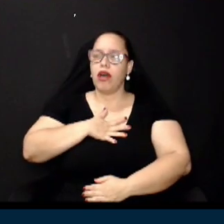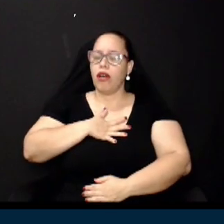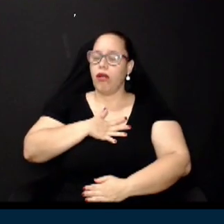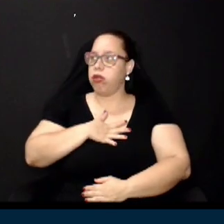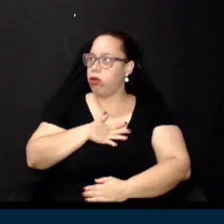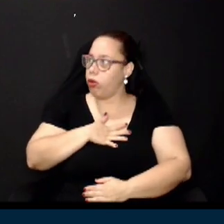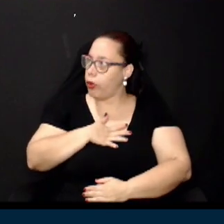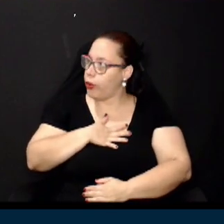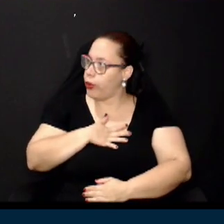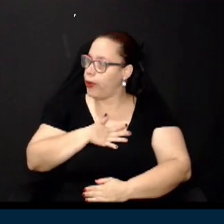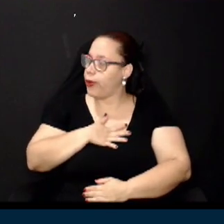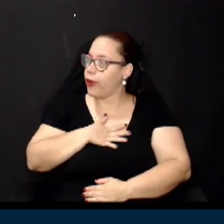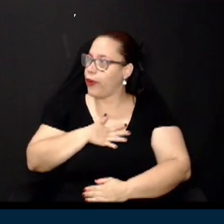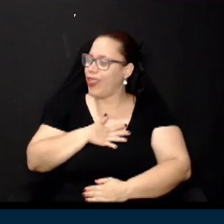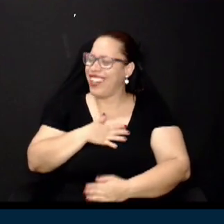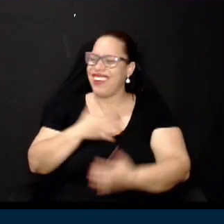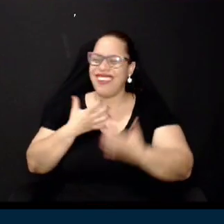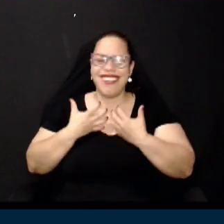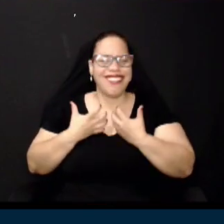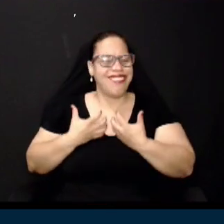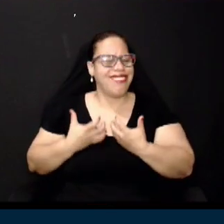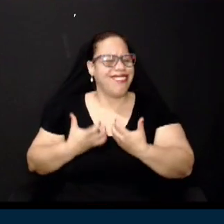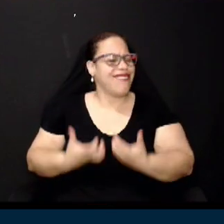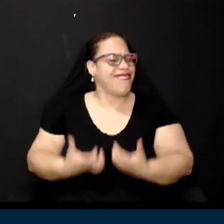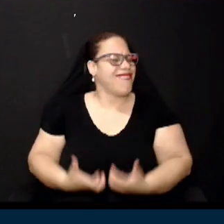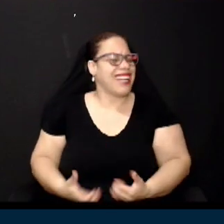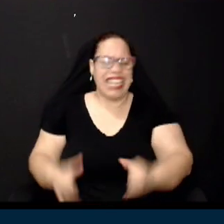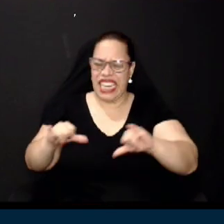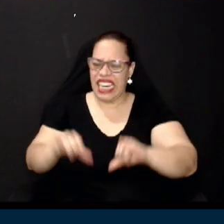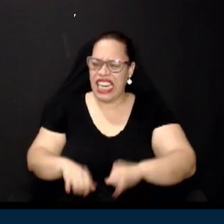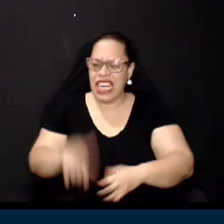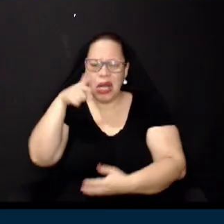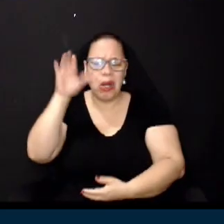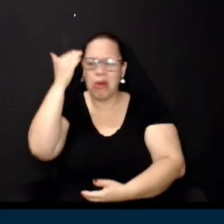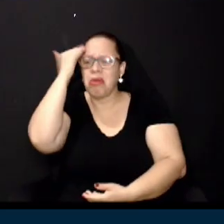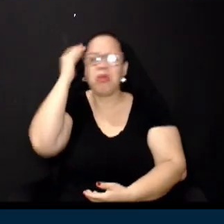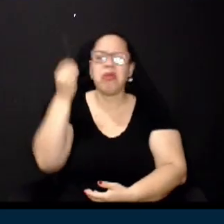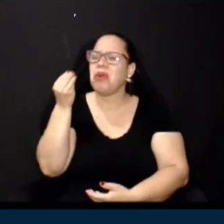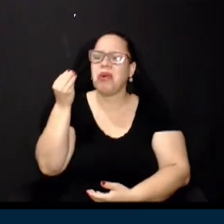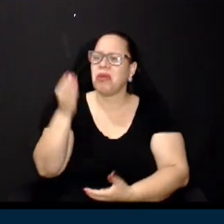grande desgaste e sofrimento? Como é que a gente consegue entender isso?